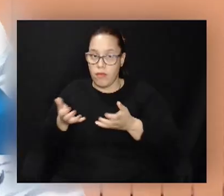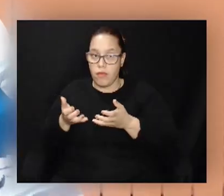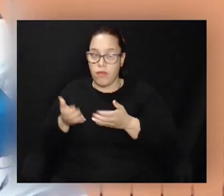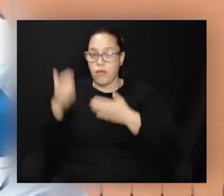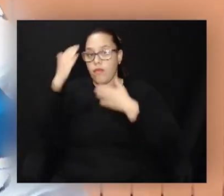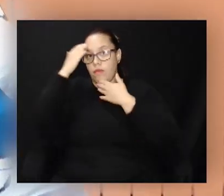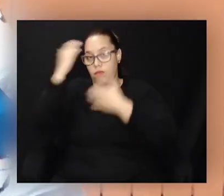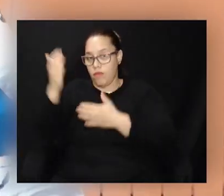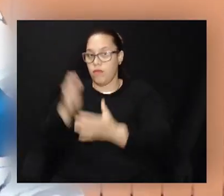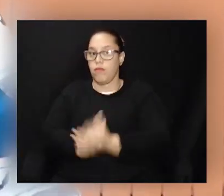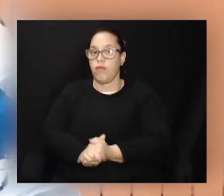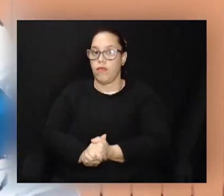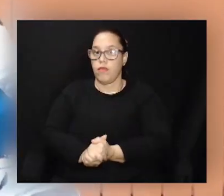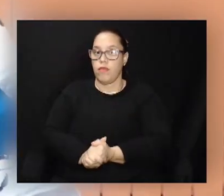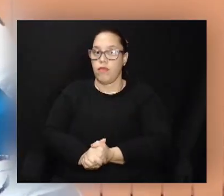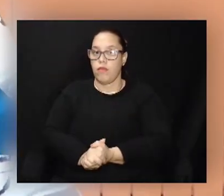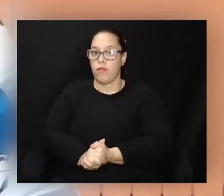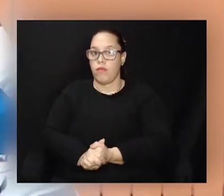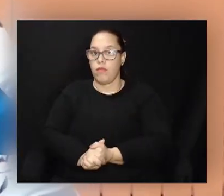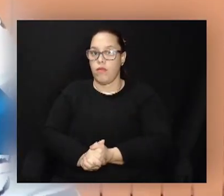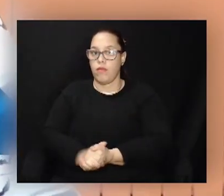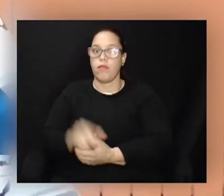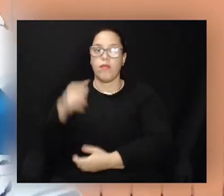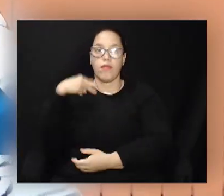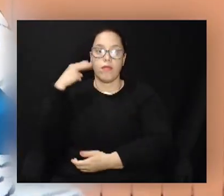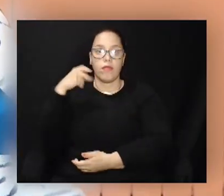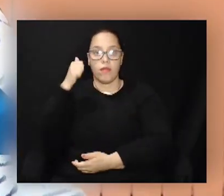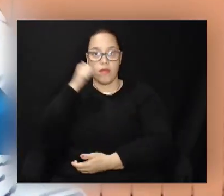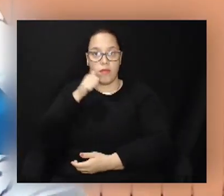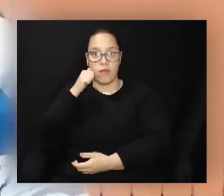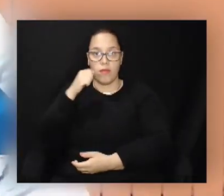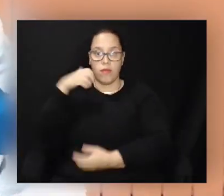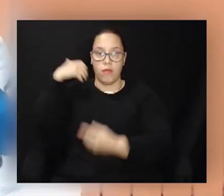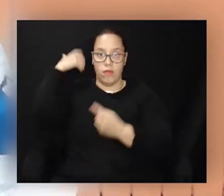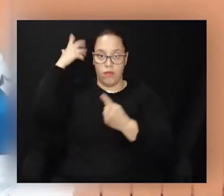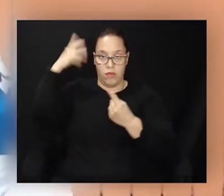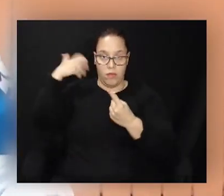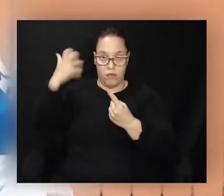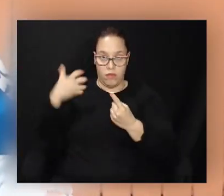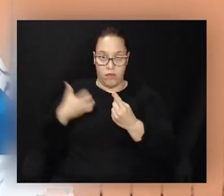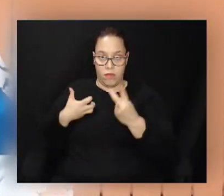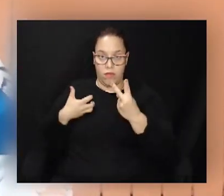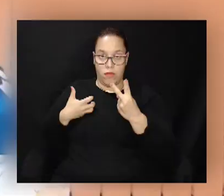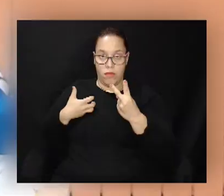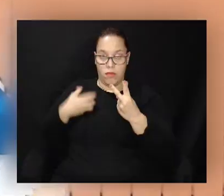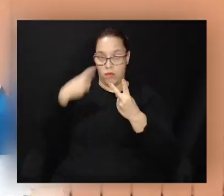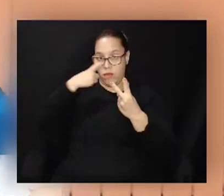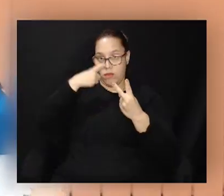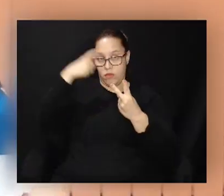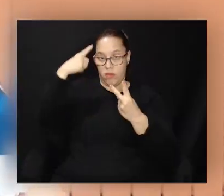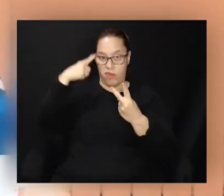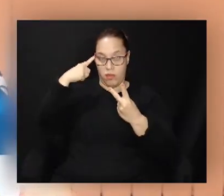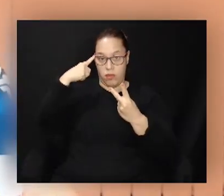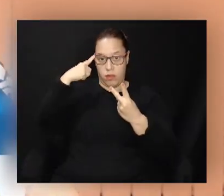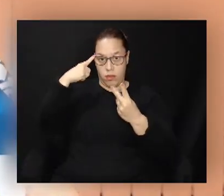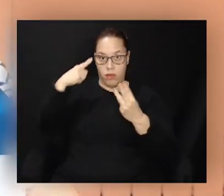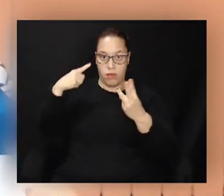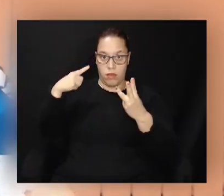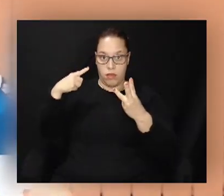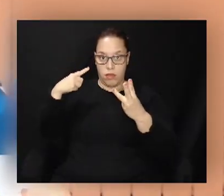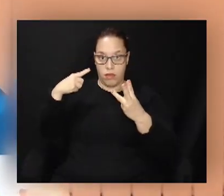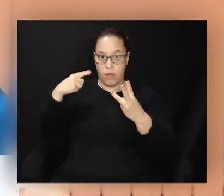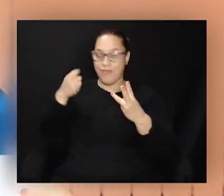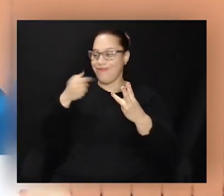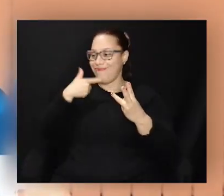agradecimento às vereadoras Guida Calisto, à vereadora Paula Miguel, vereadora Fernanda